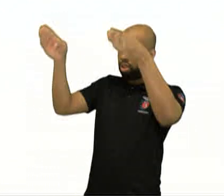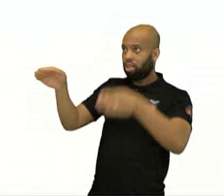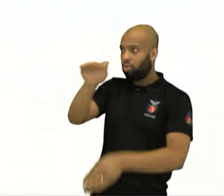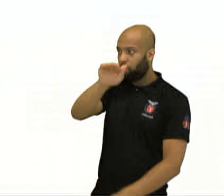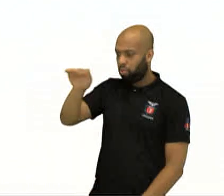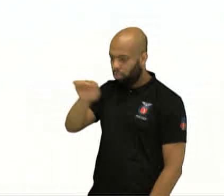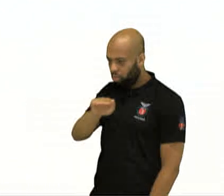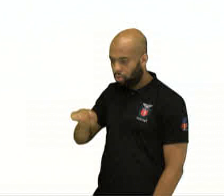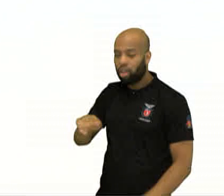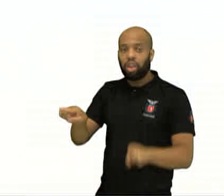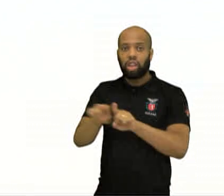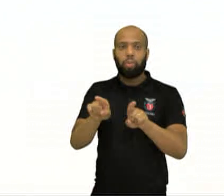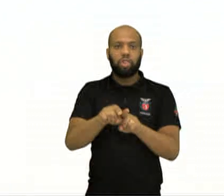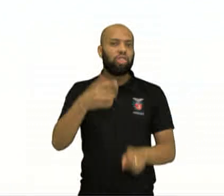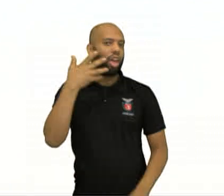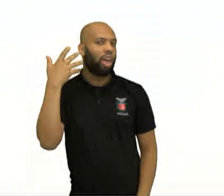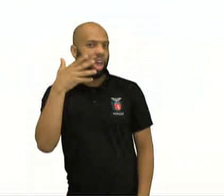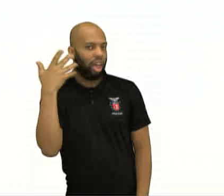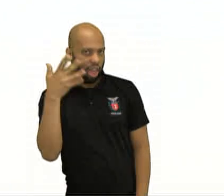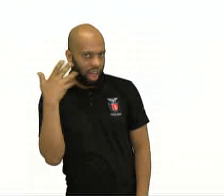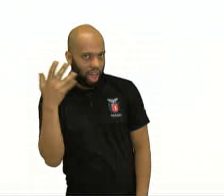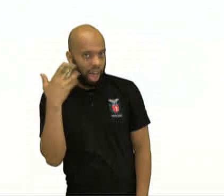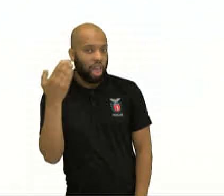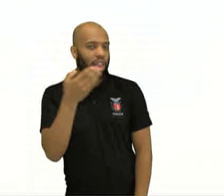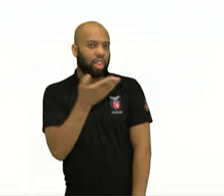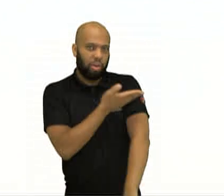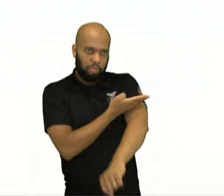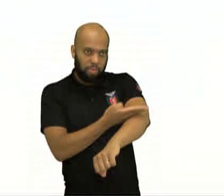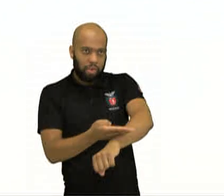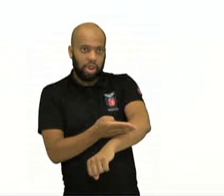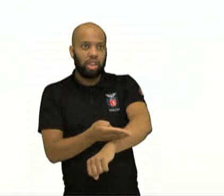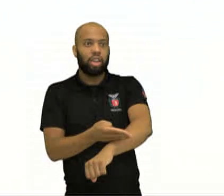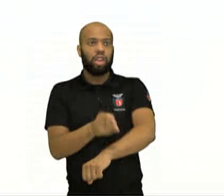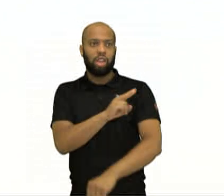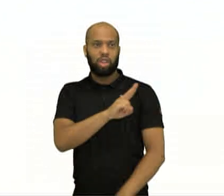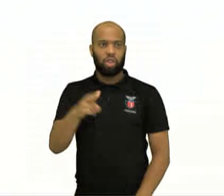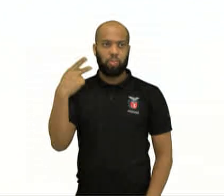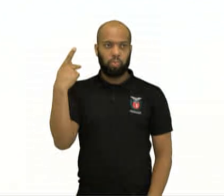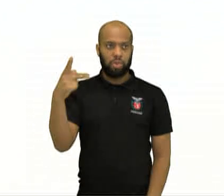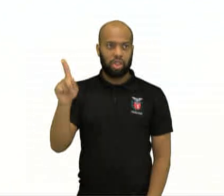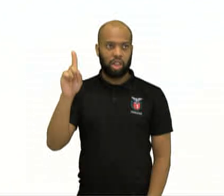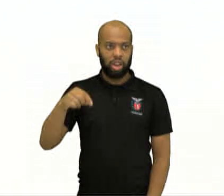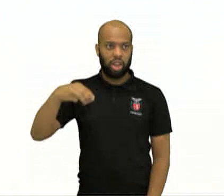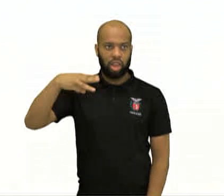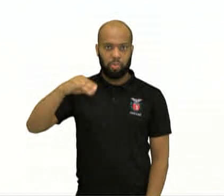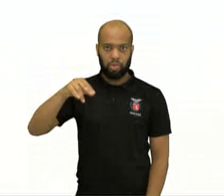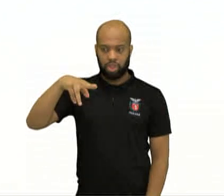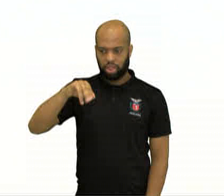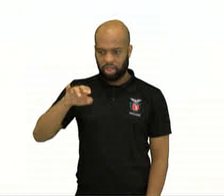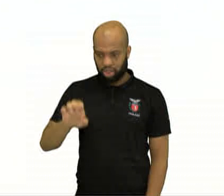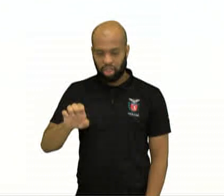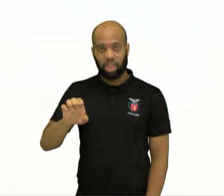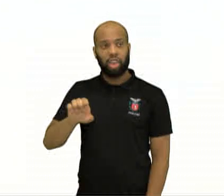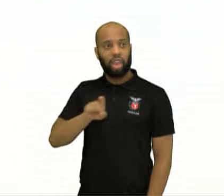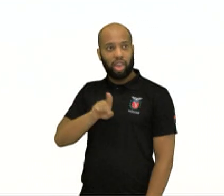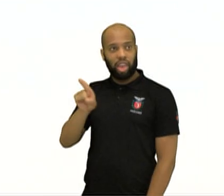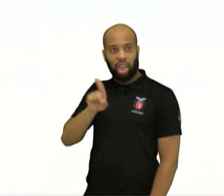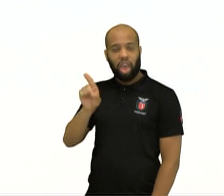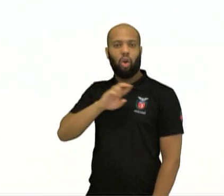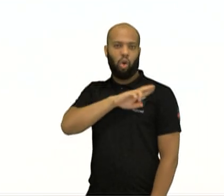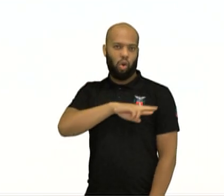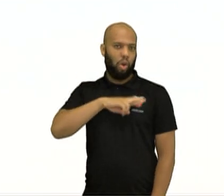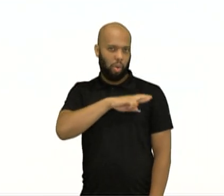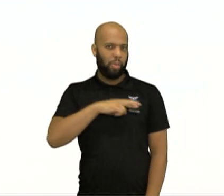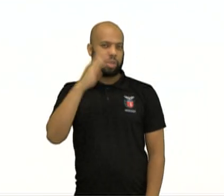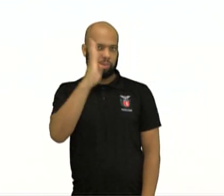branca chamada Minnie. Esse texto, então, é da Marisa Lajolo, Como e Por que Ler Romance Brasileiro, né? E o